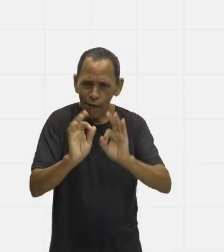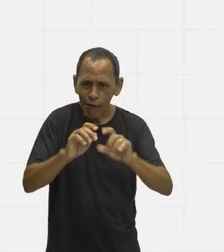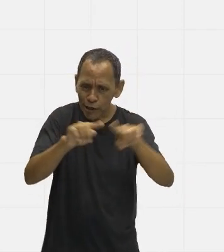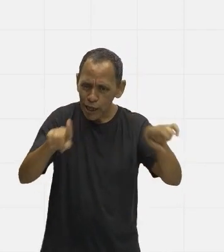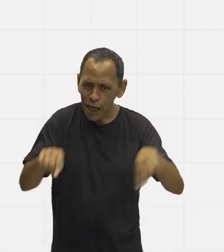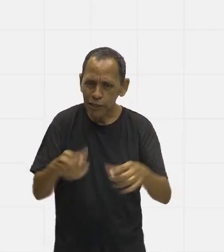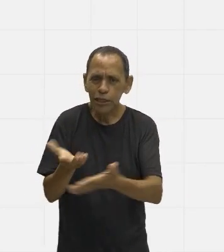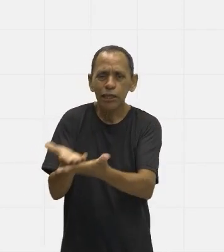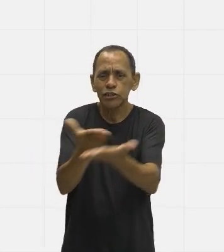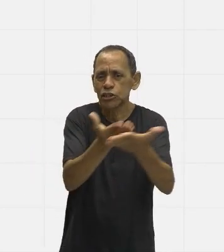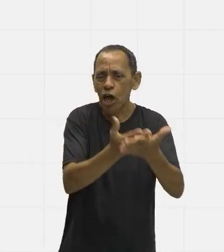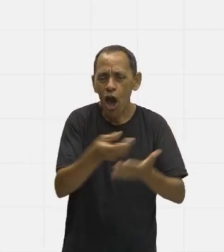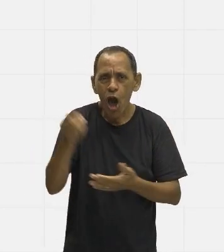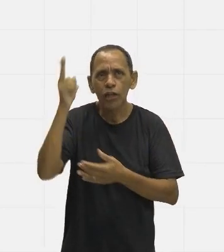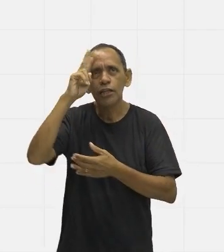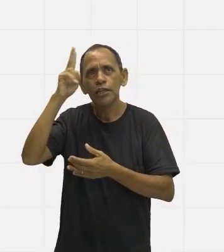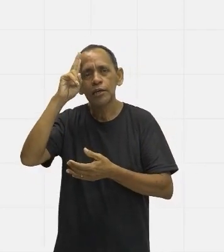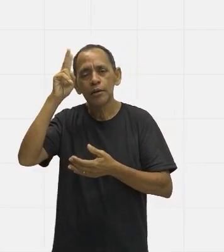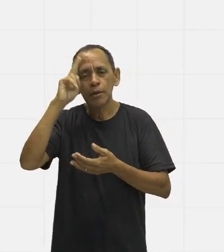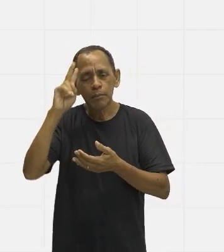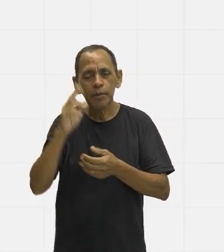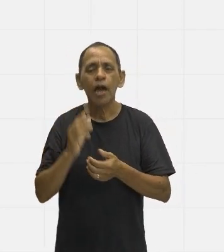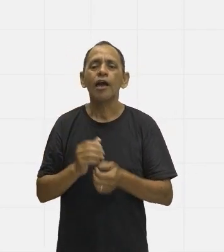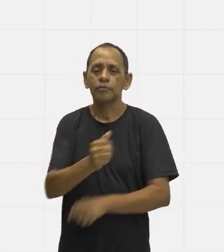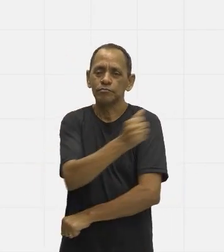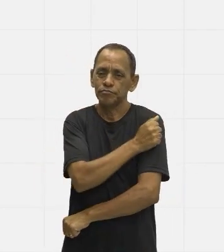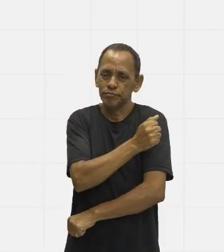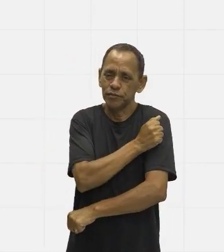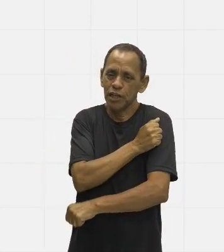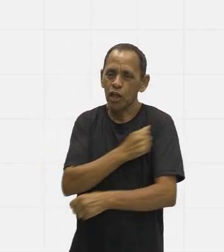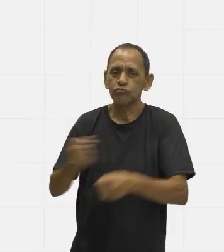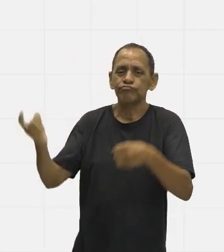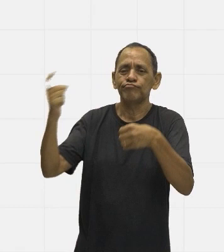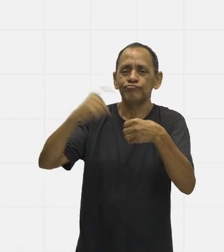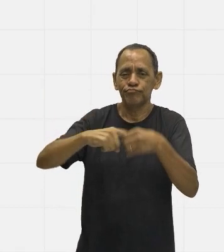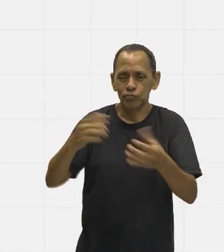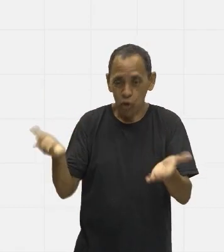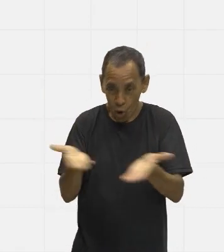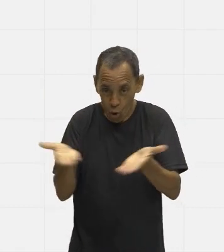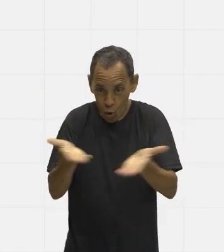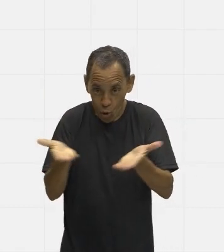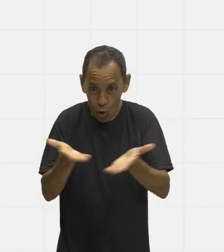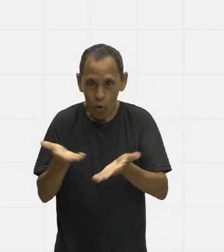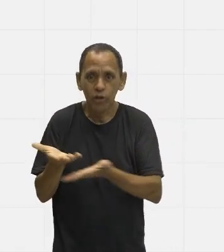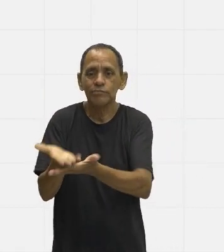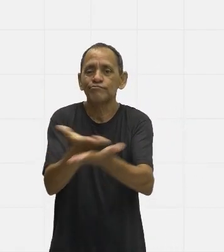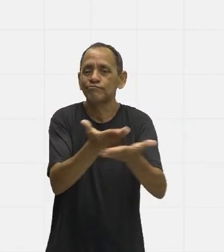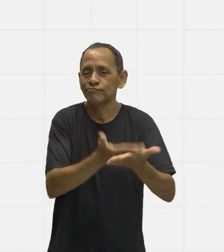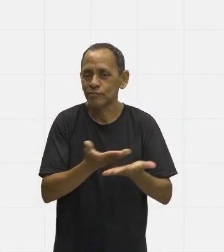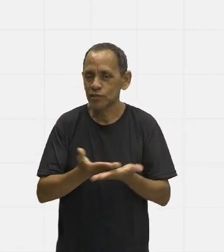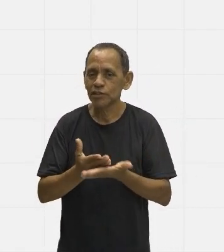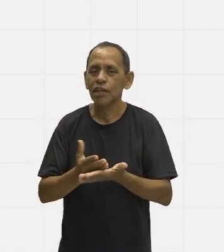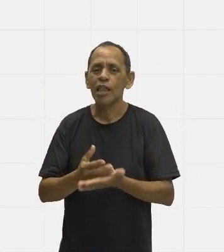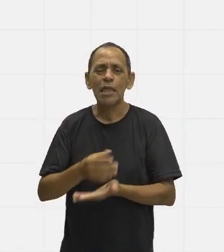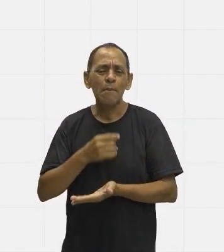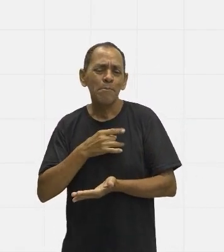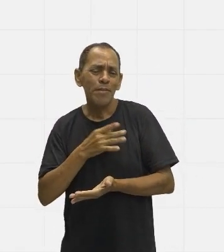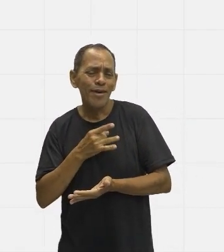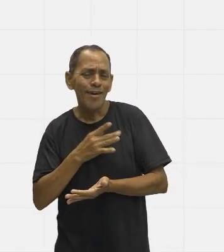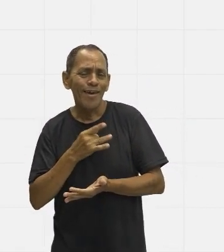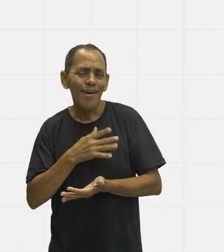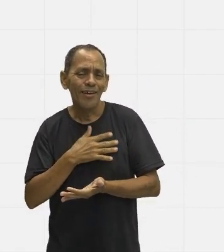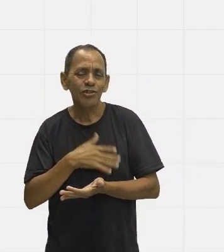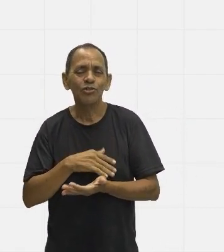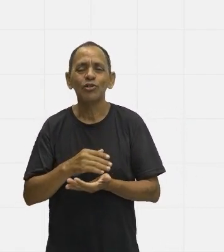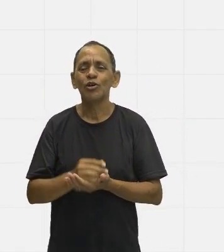retornando agora, não é? Então, eles estão ansiosos, eles estão com medo, não é? Temerosos. Exato. Então, acolha